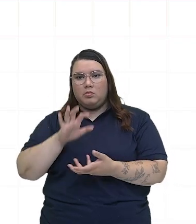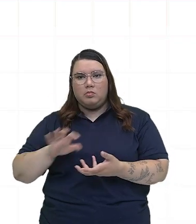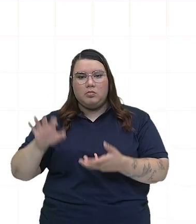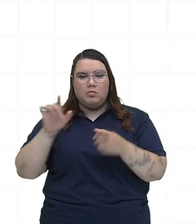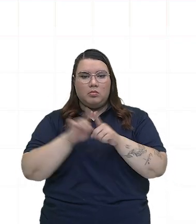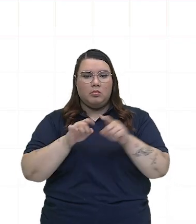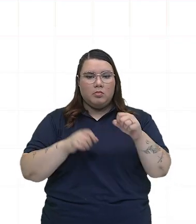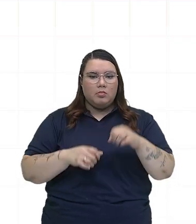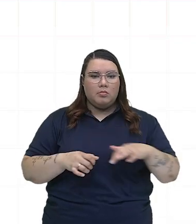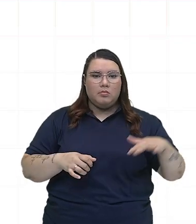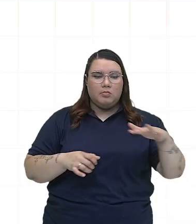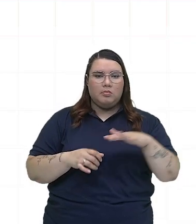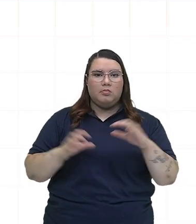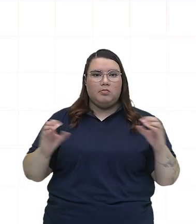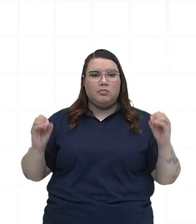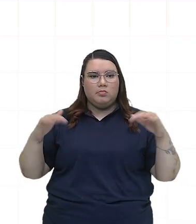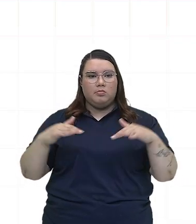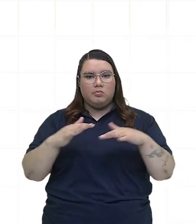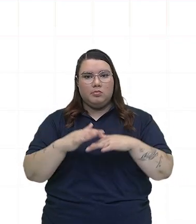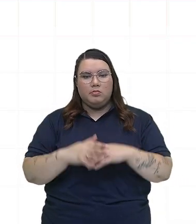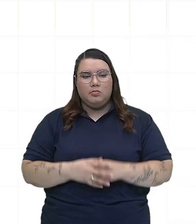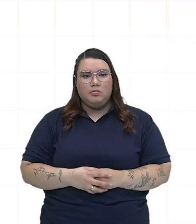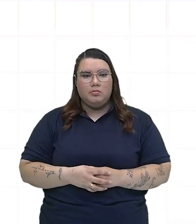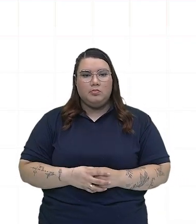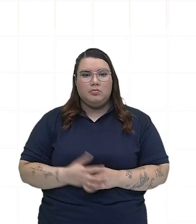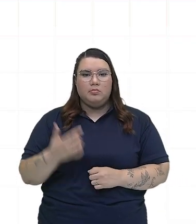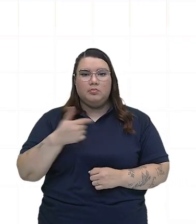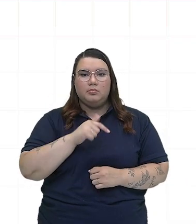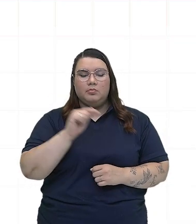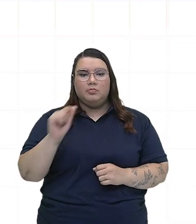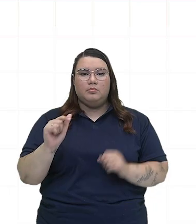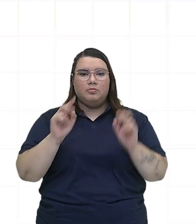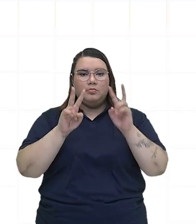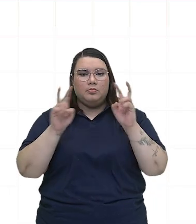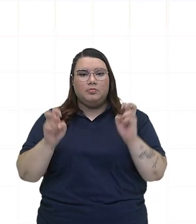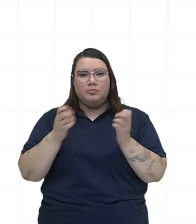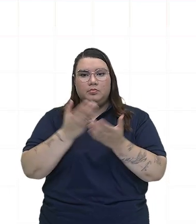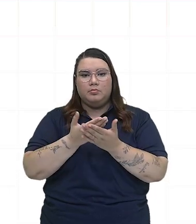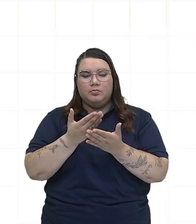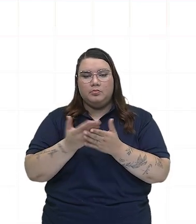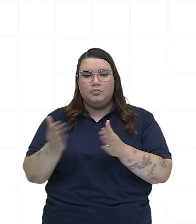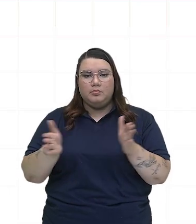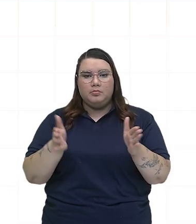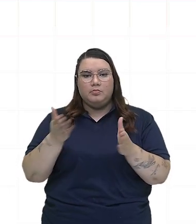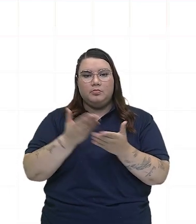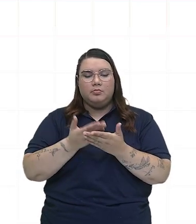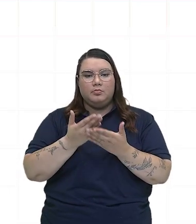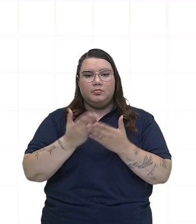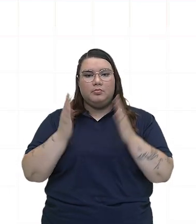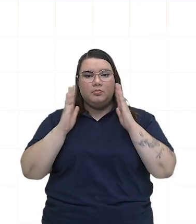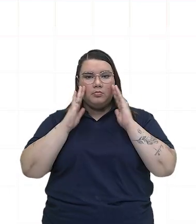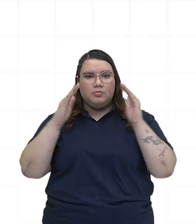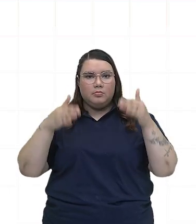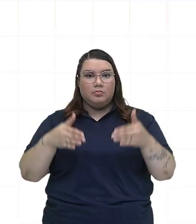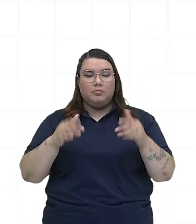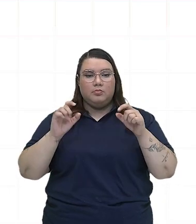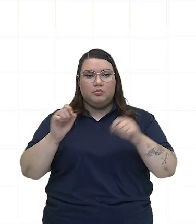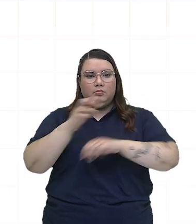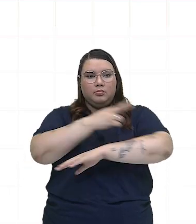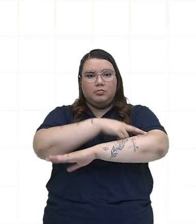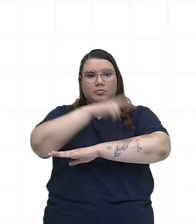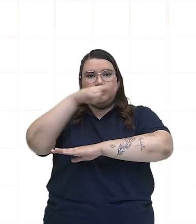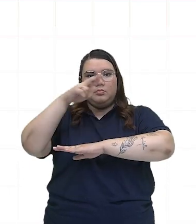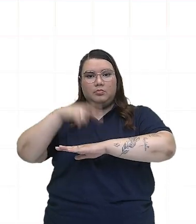o assoalho oceânico. Uma outra temática da nossa unidade de estudo diz respeito ao